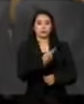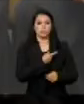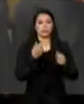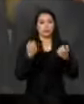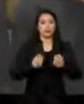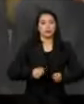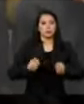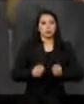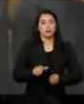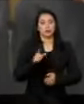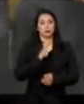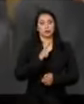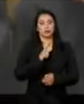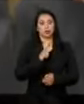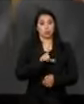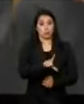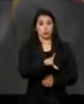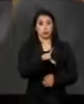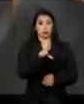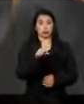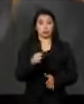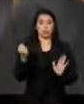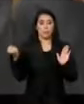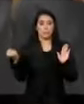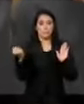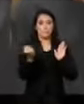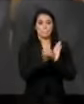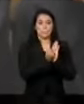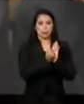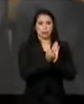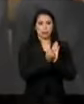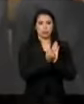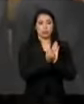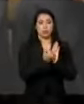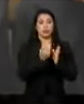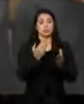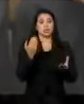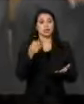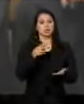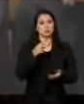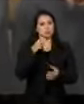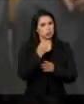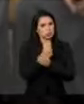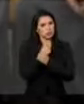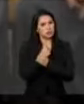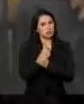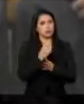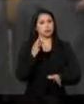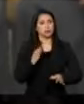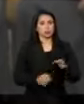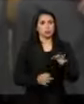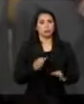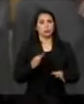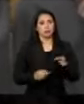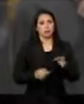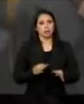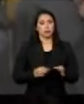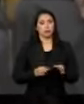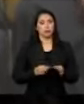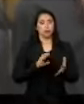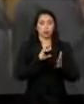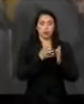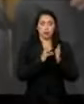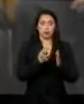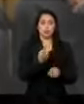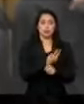haja uma decisão, um marco regulatório a estabelecer, uma segurança jurídica, é isso que sempre o partido buscou possibilitar